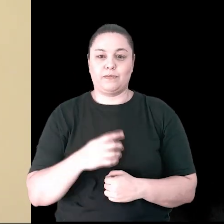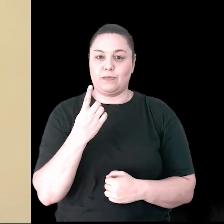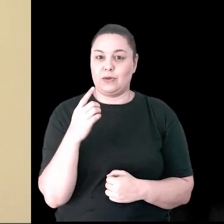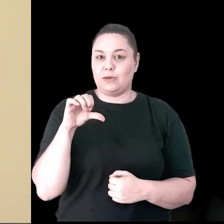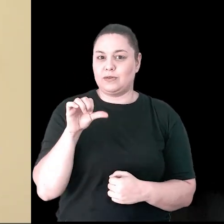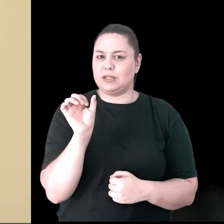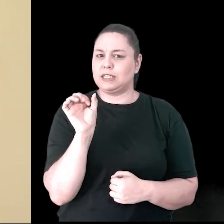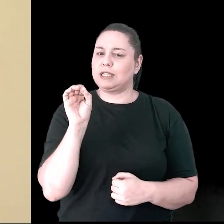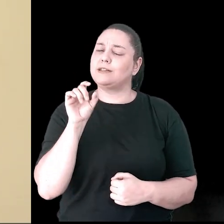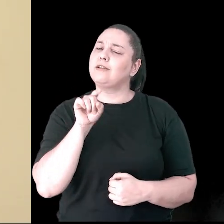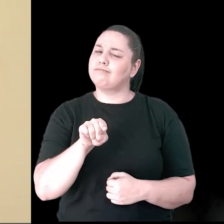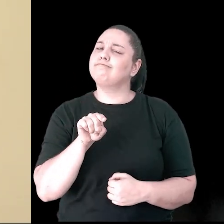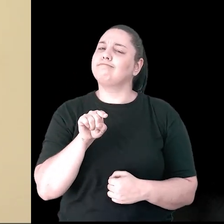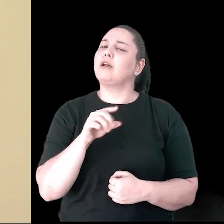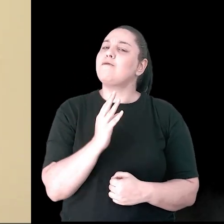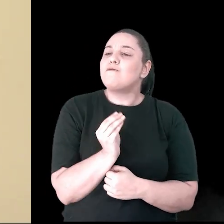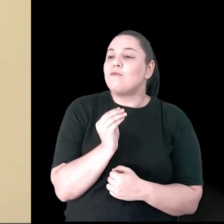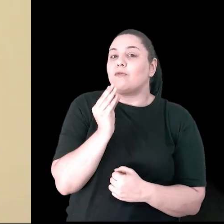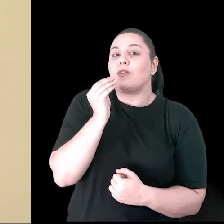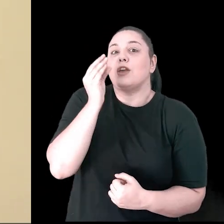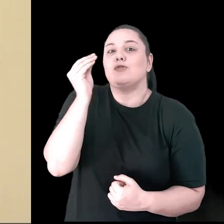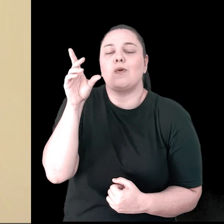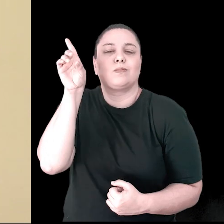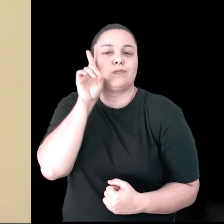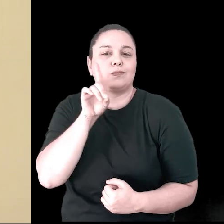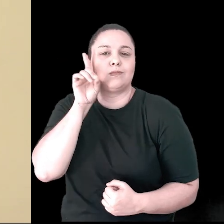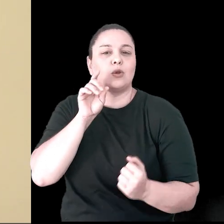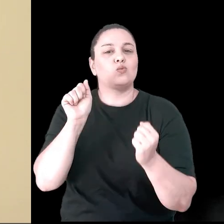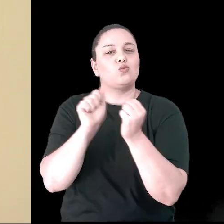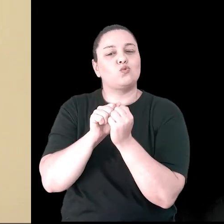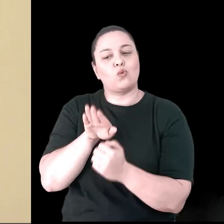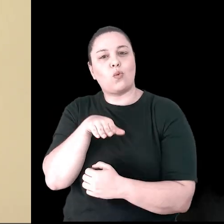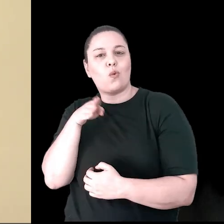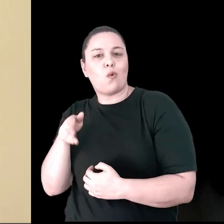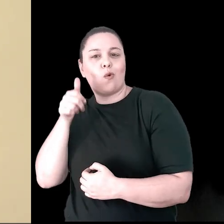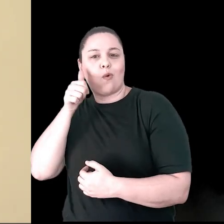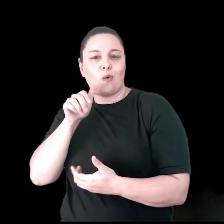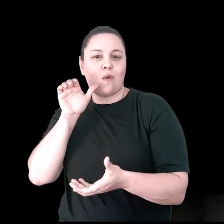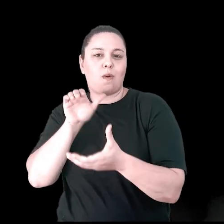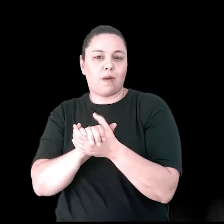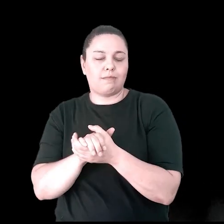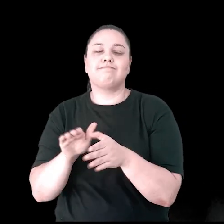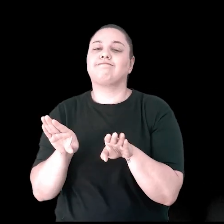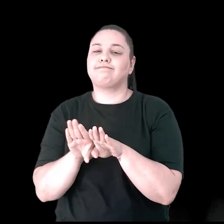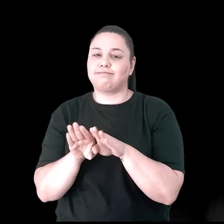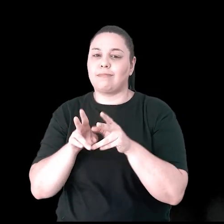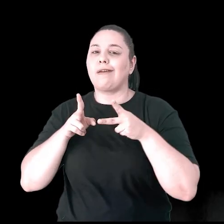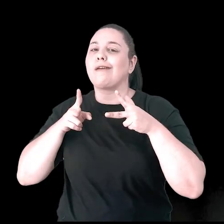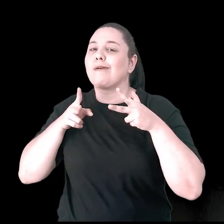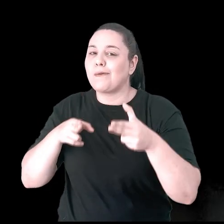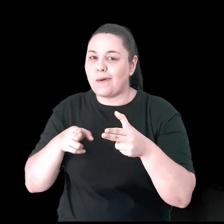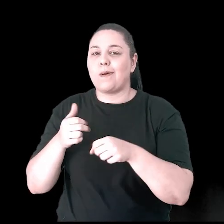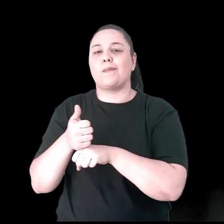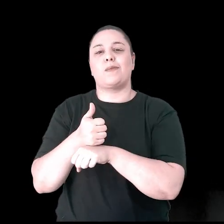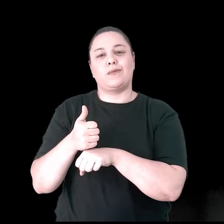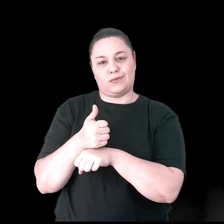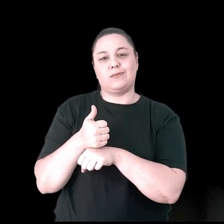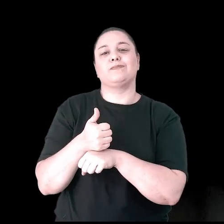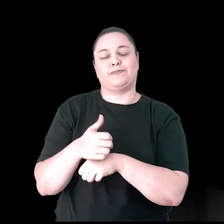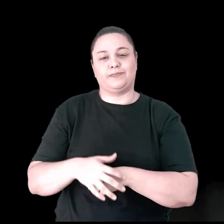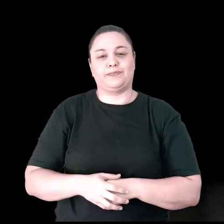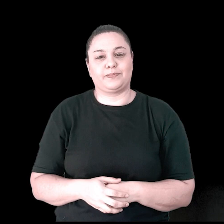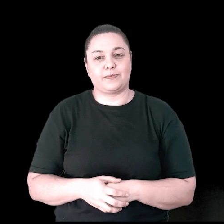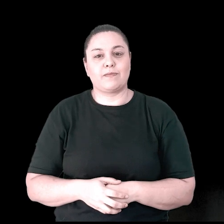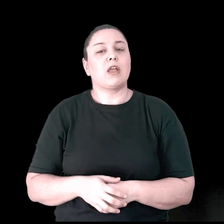Em 1960, Shimomura embarcou para uma viagem aos Estados Unidos, junto com a sua esposa Akemi Okubo, que também